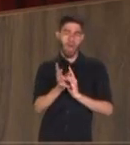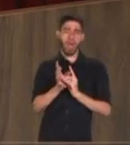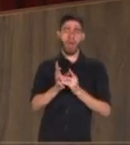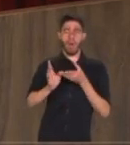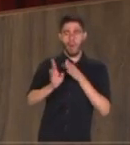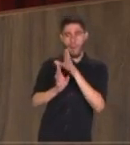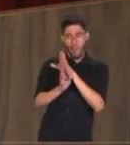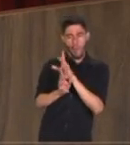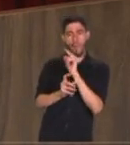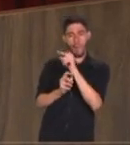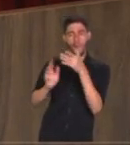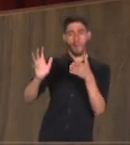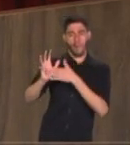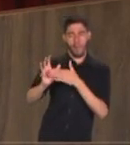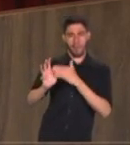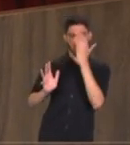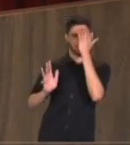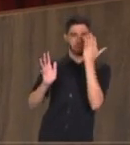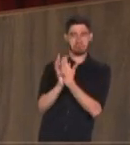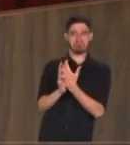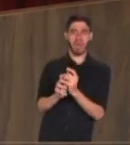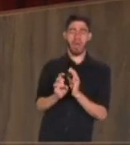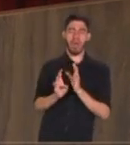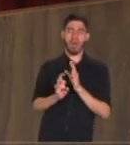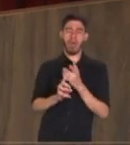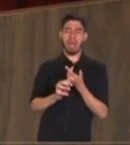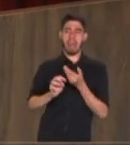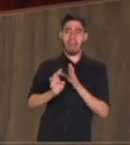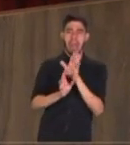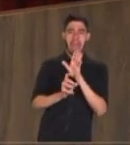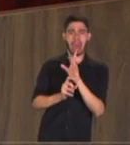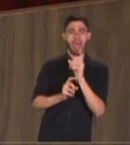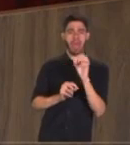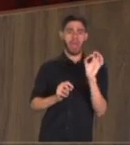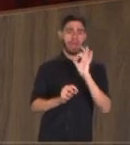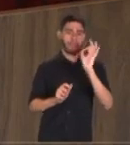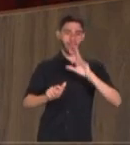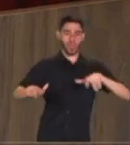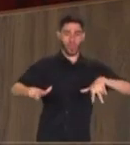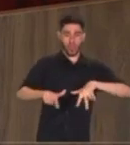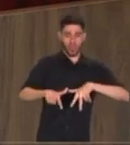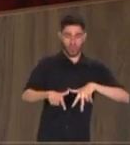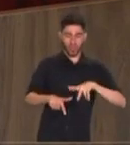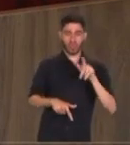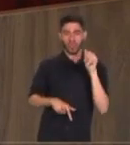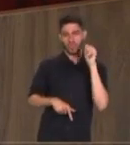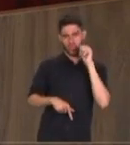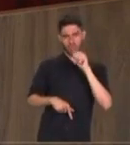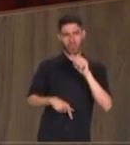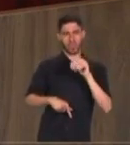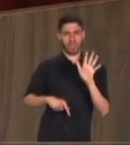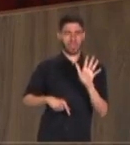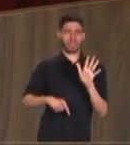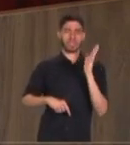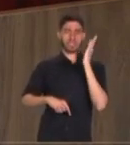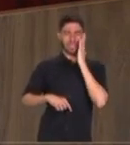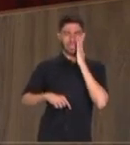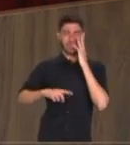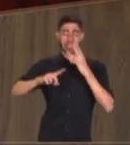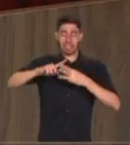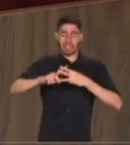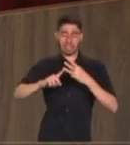propósito de burlar o cumprimento da norma que estabelece a cota para a candidatura de femininas, como sabemos, a conjunção de três